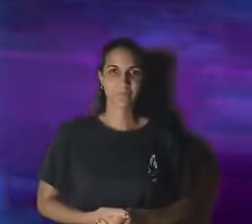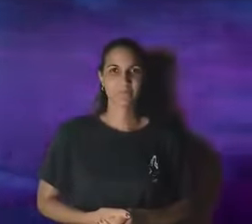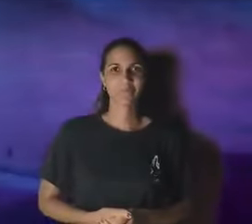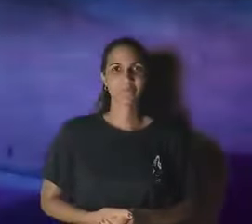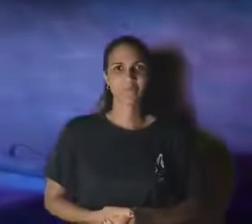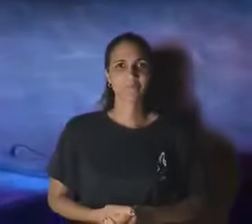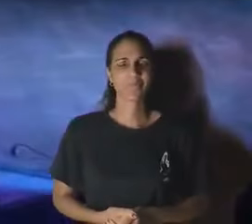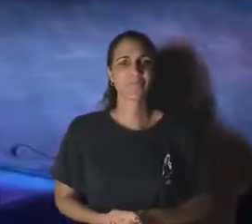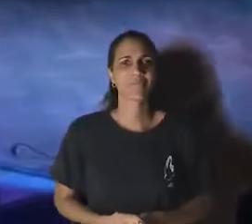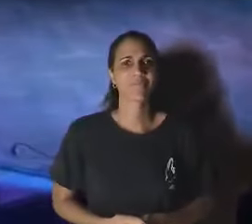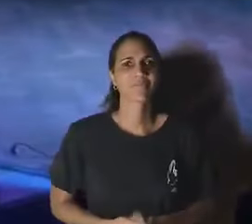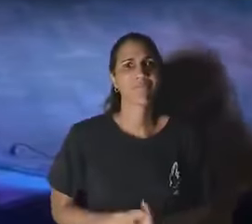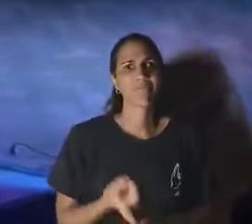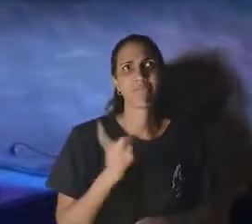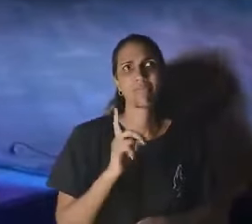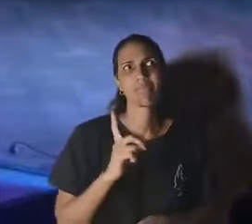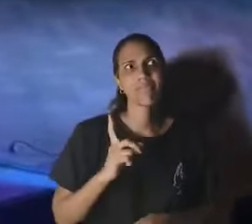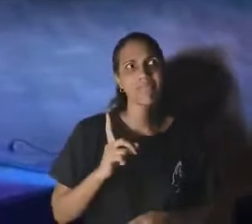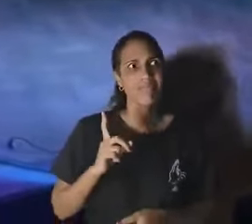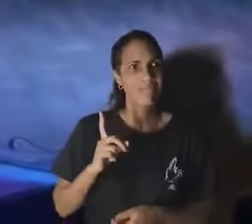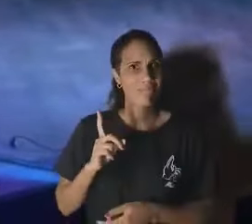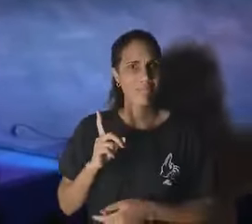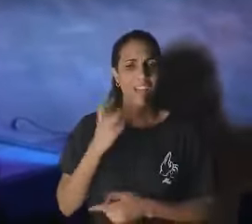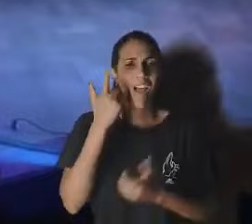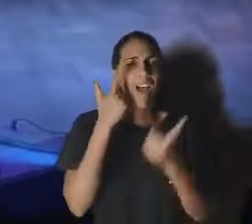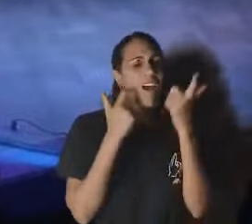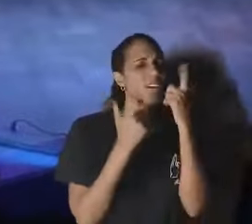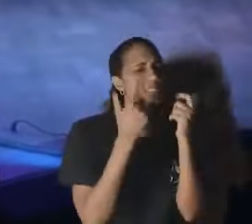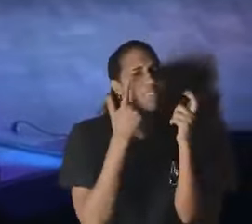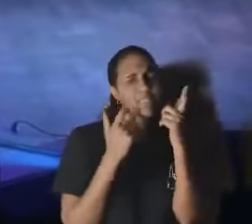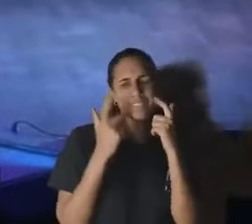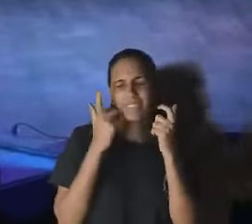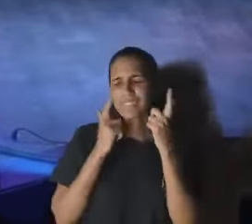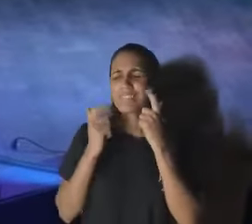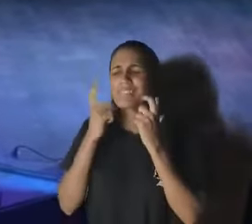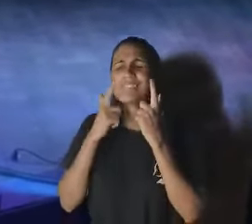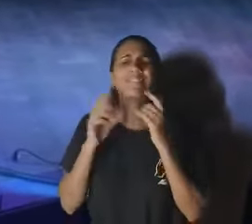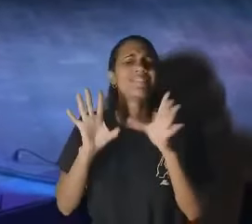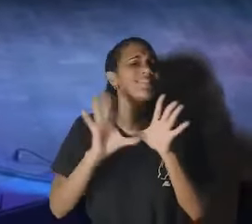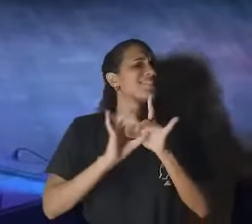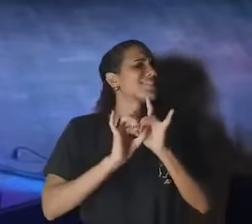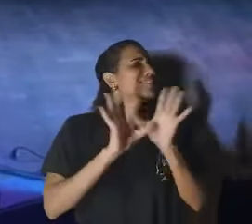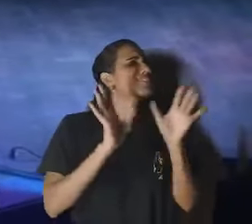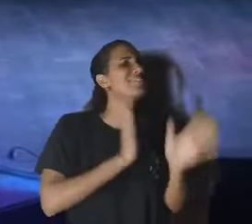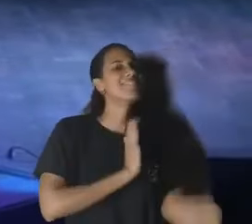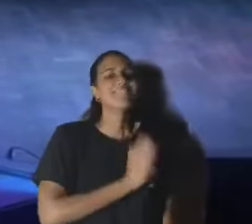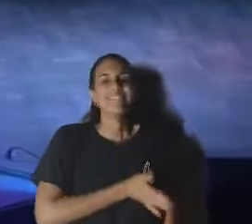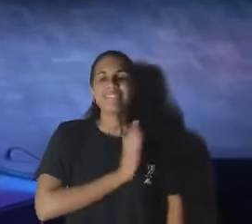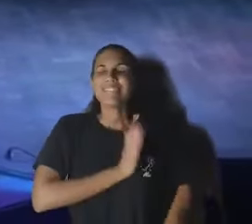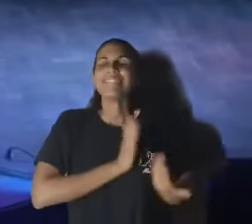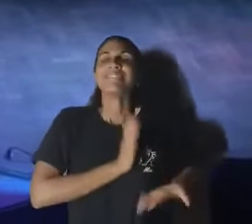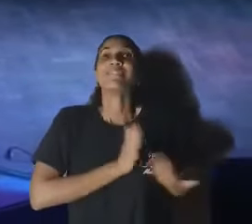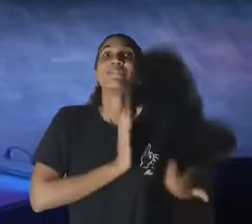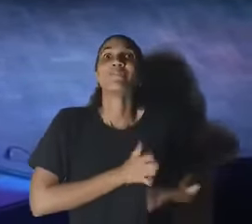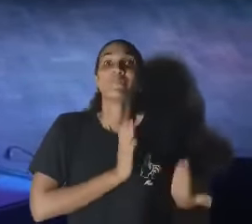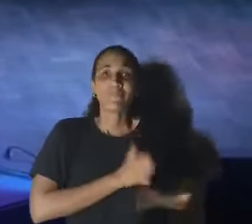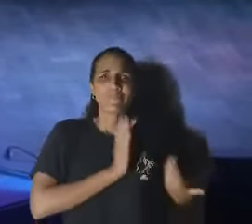Não se detém se as lágrimas rolarem e as batidas do teu